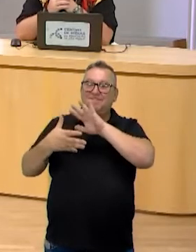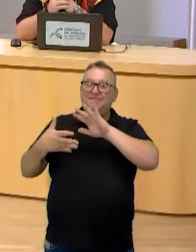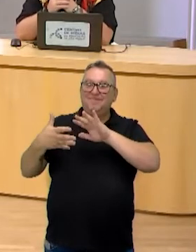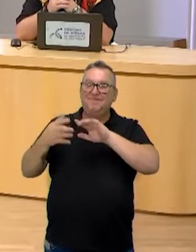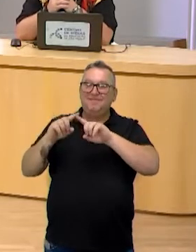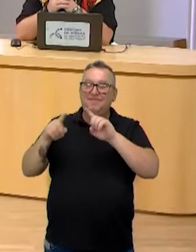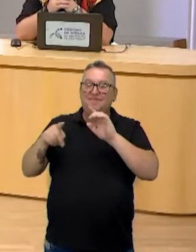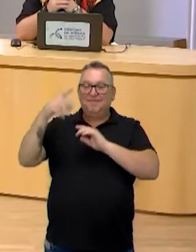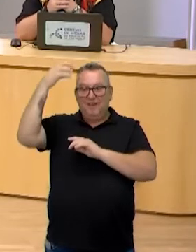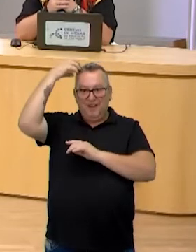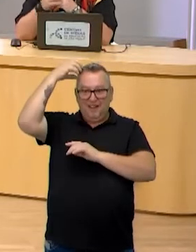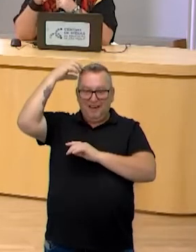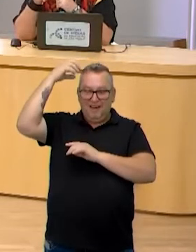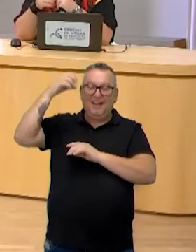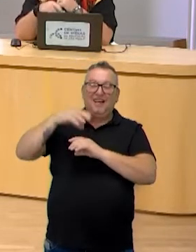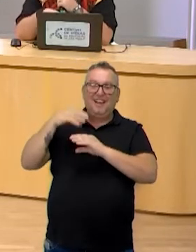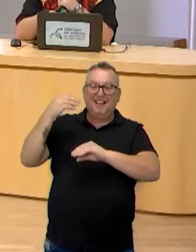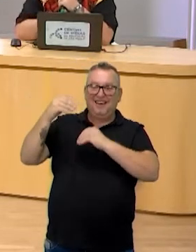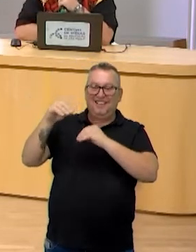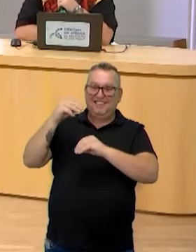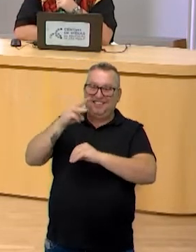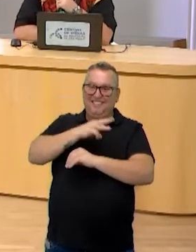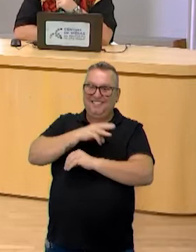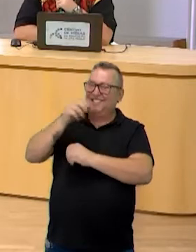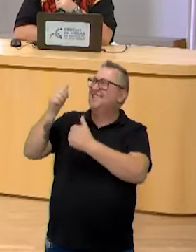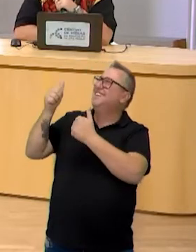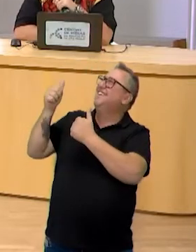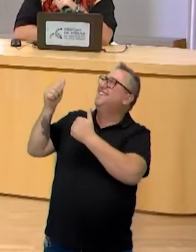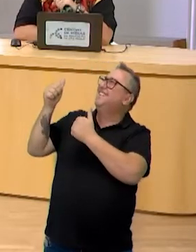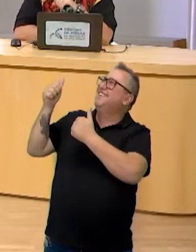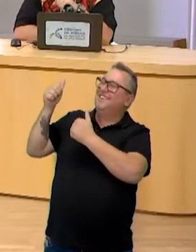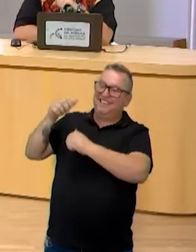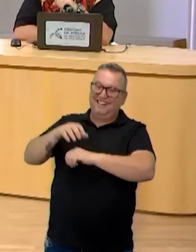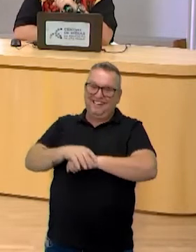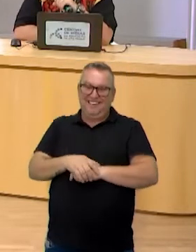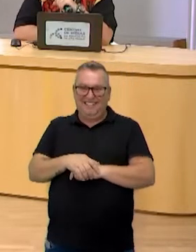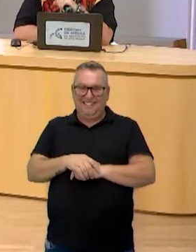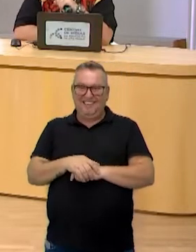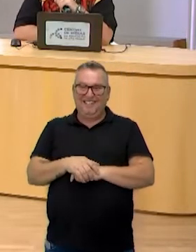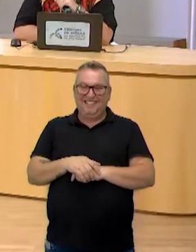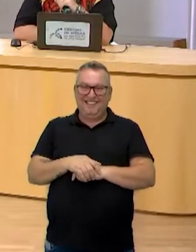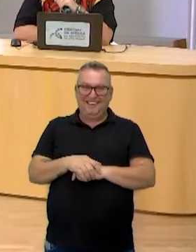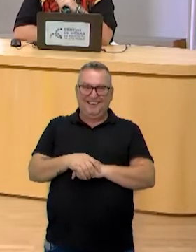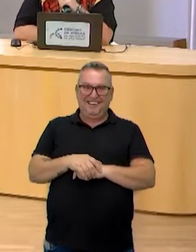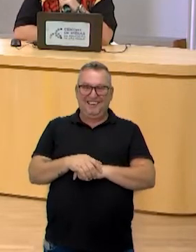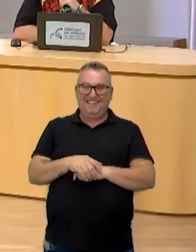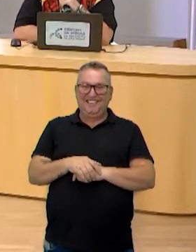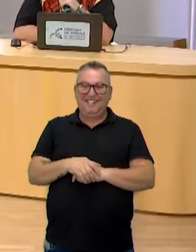aí é o rei do meme. É um mito. Grande Sidney. Tá certo, olha lá, ele tá dando risada.